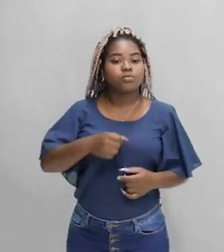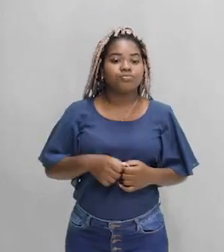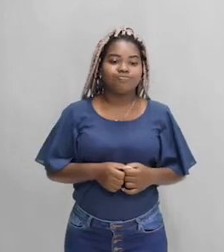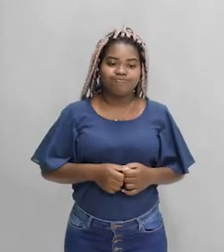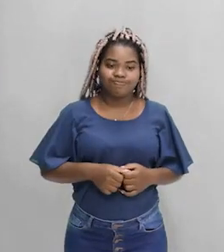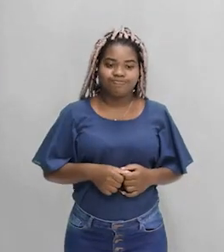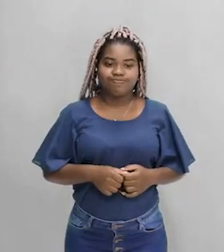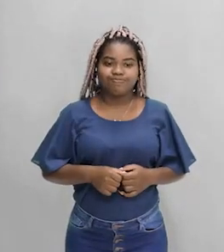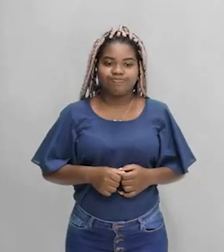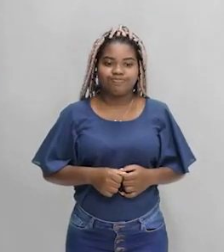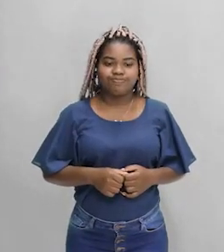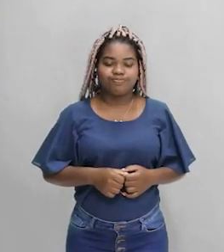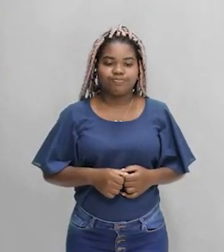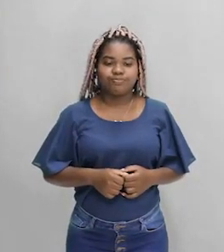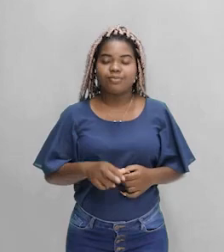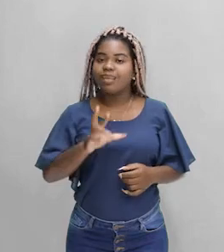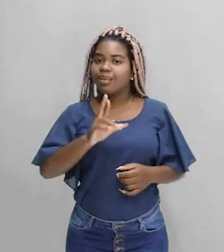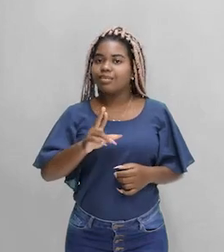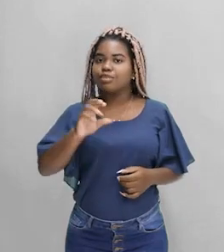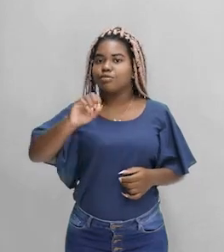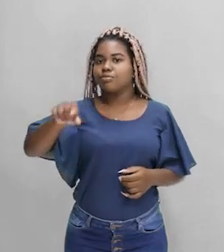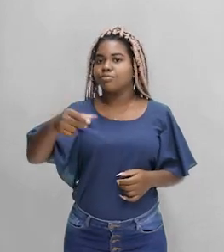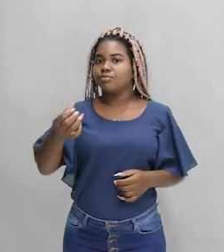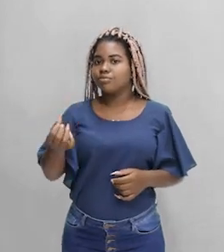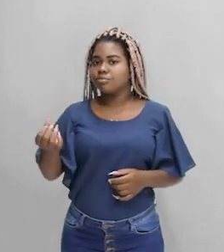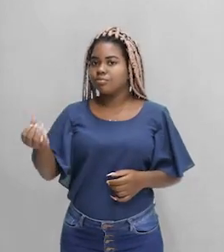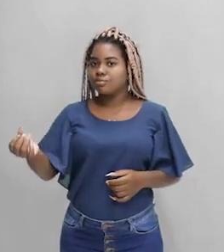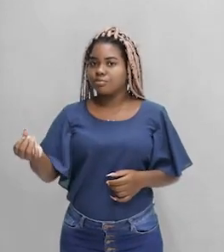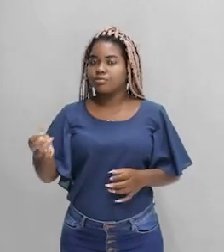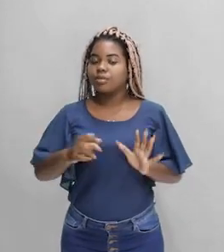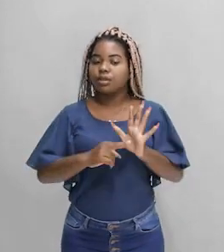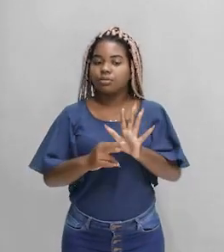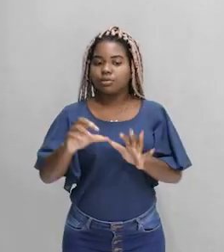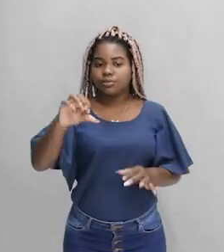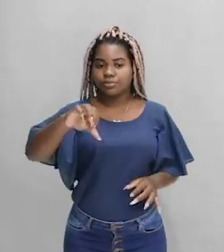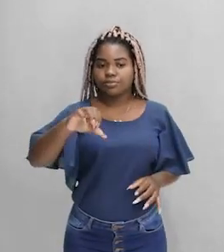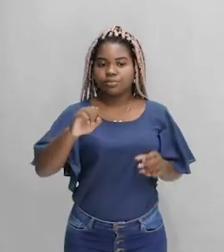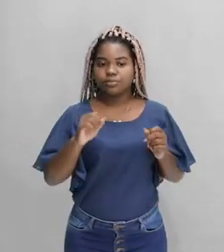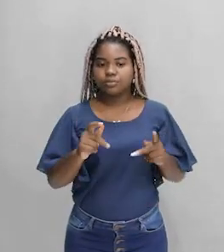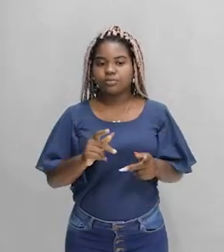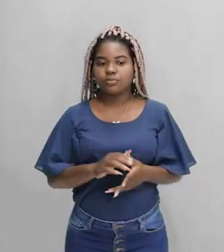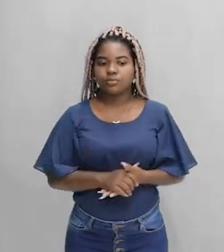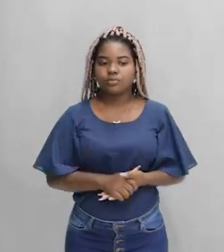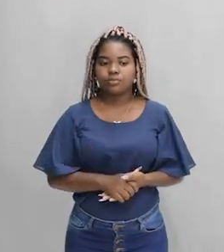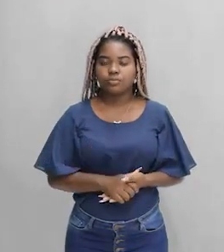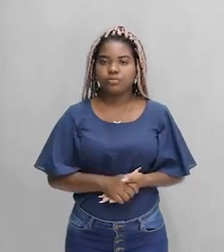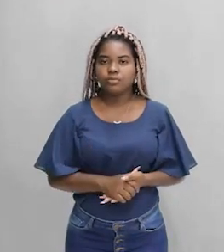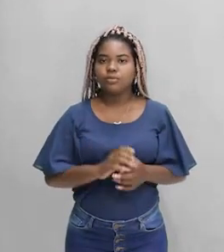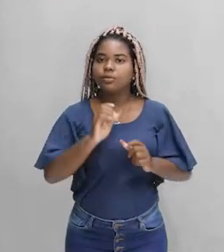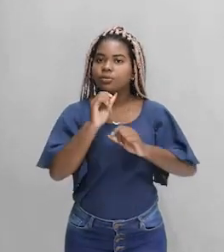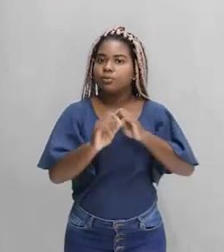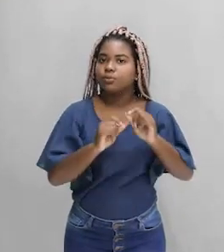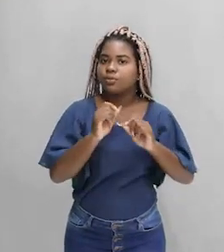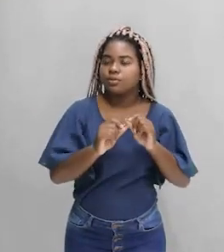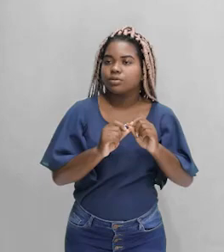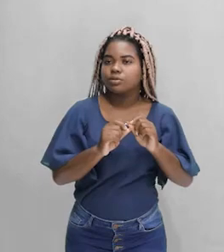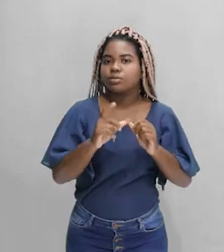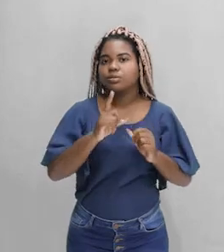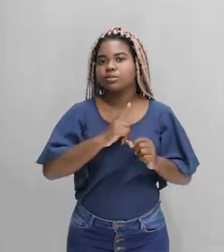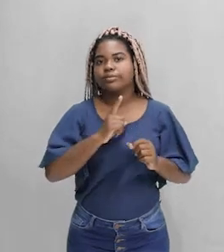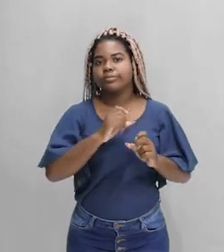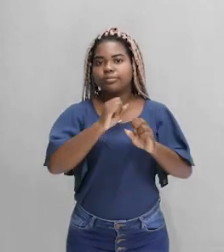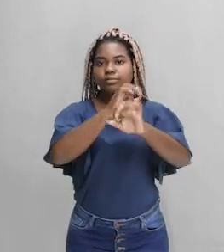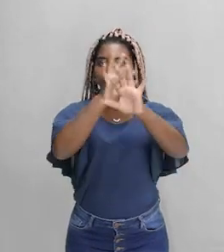9, aqui agora é essa dízima periódica, o 0,6666 reticências. O que tem que ser assim,